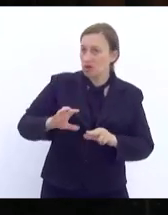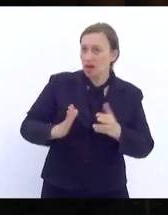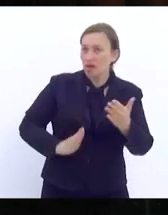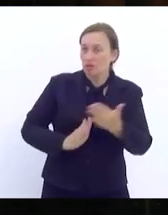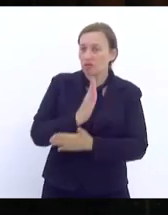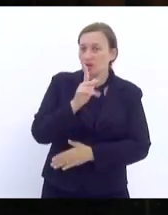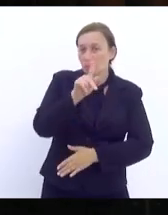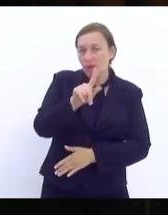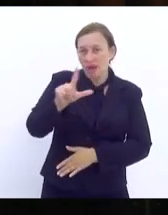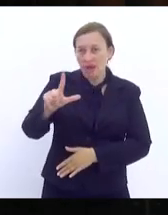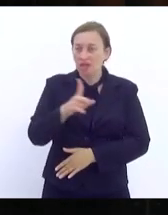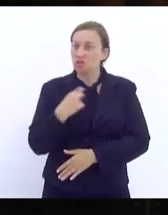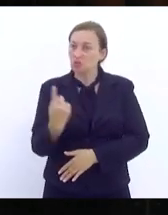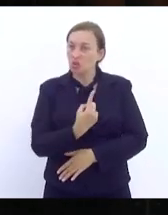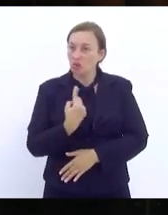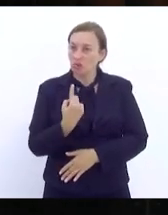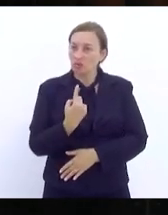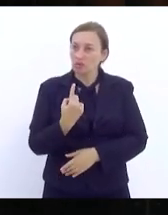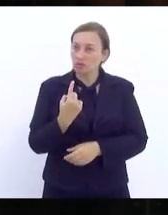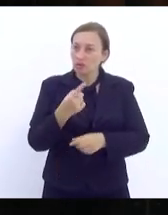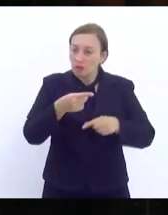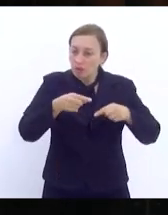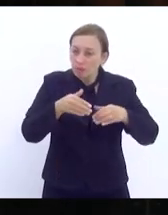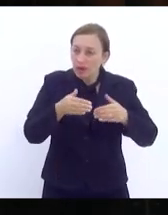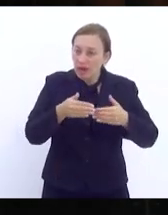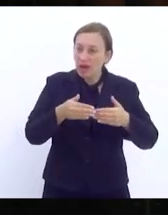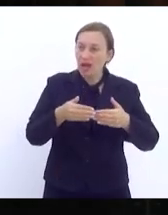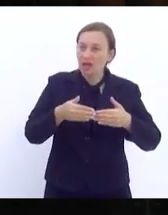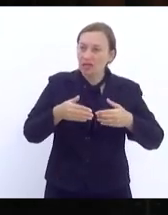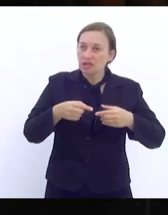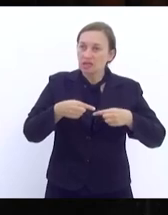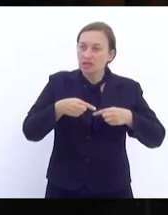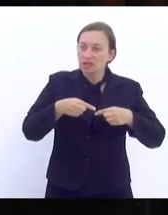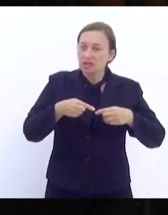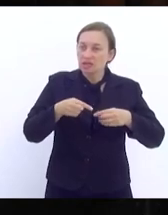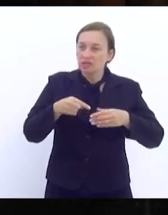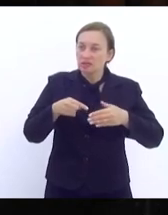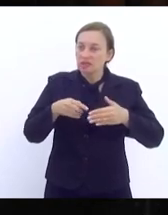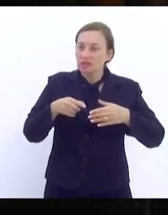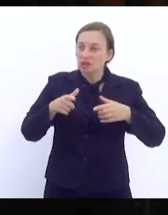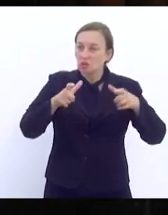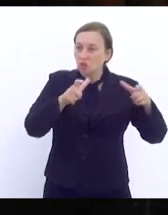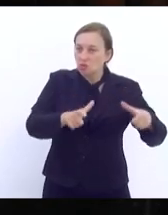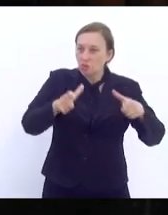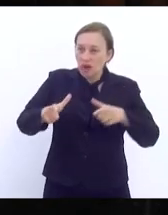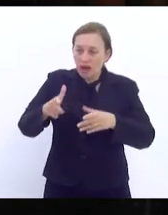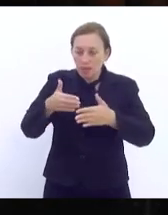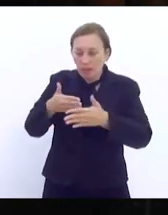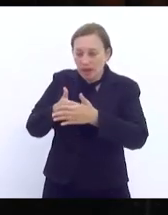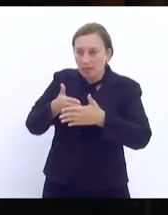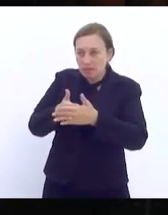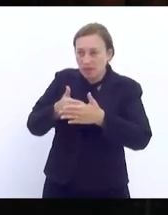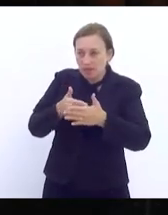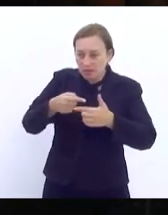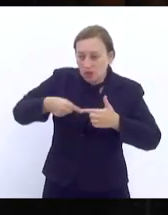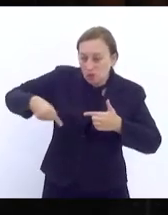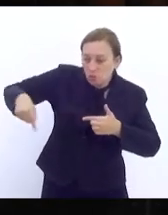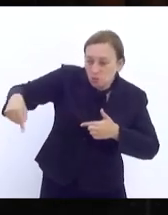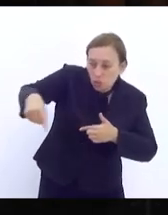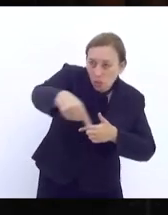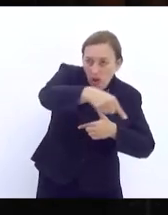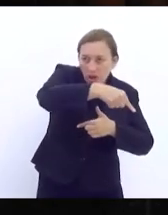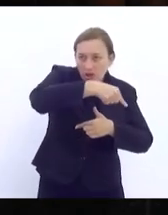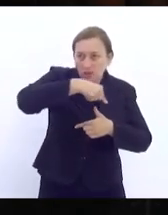de um PL nosso para fazer o cercamento de Barreiro porque a barreira nos coloca sozinha tem olhos humanos embarcações